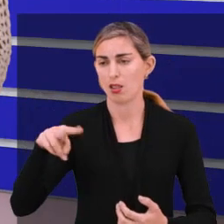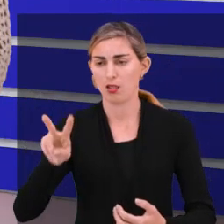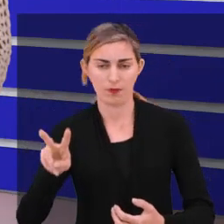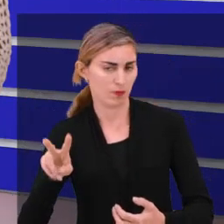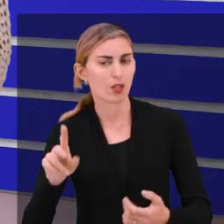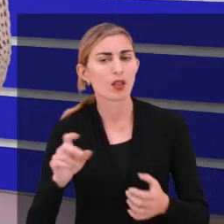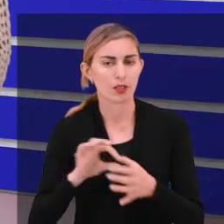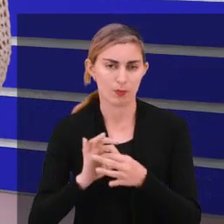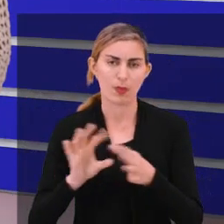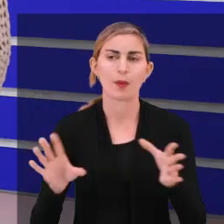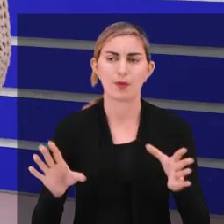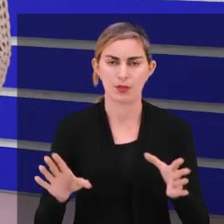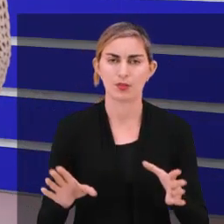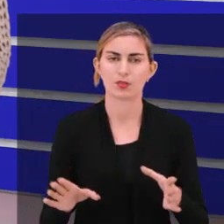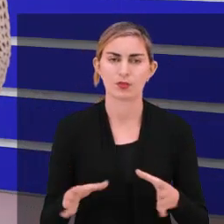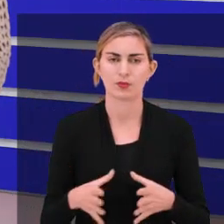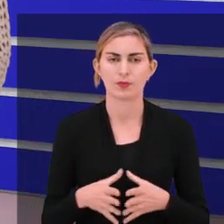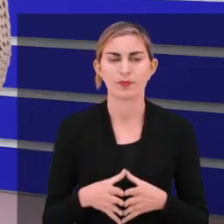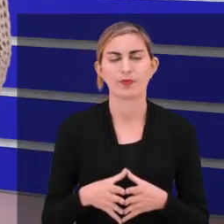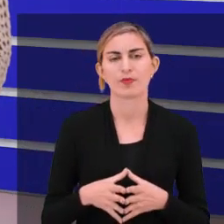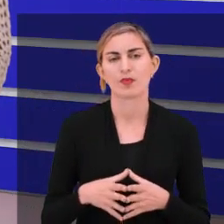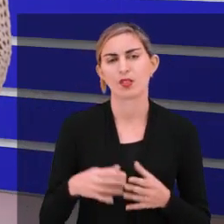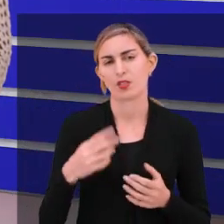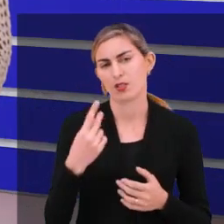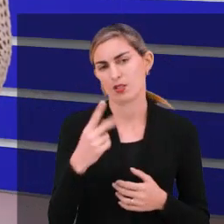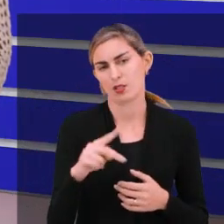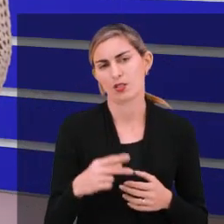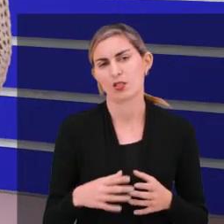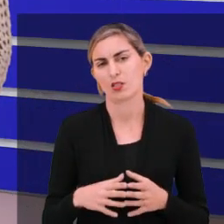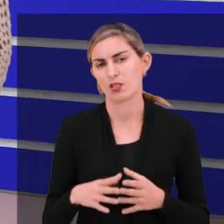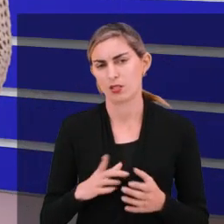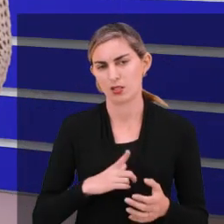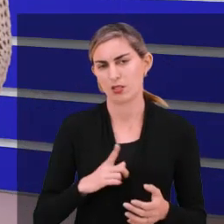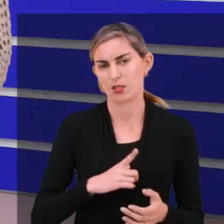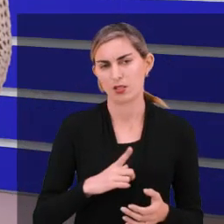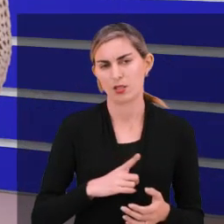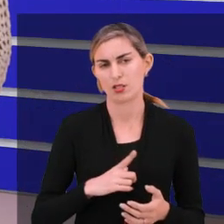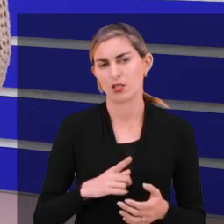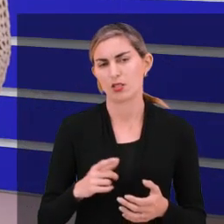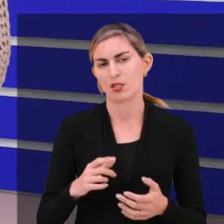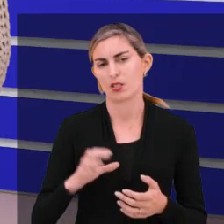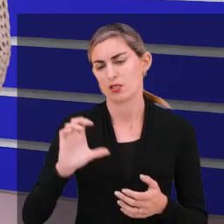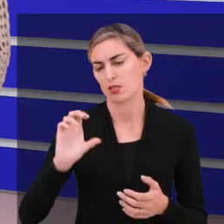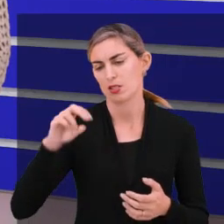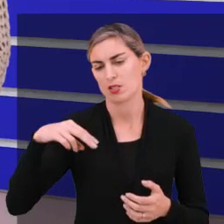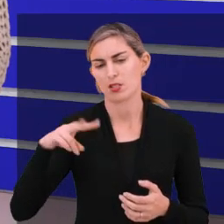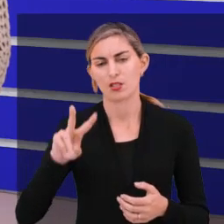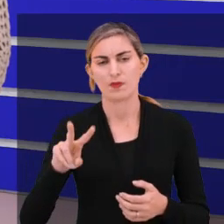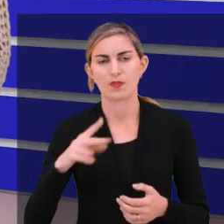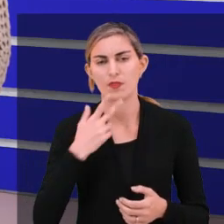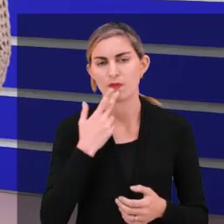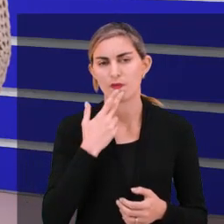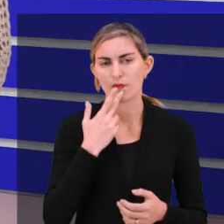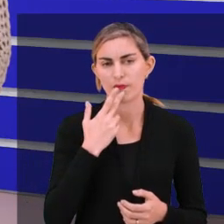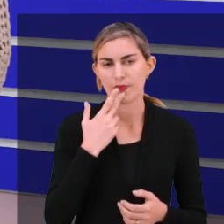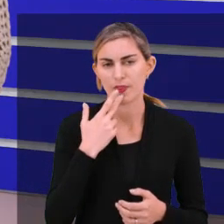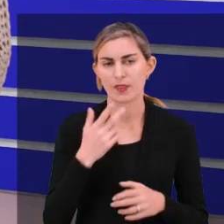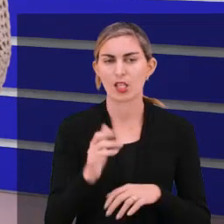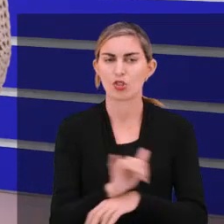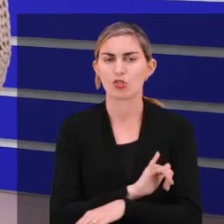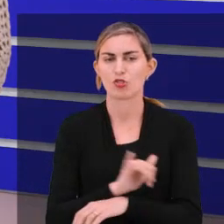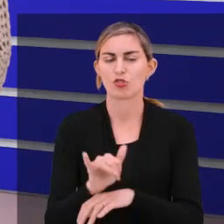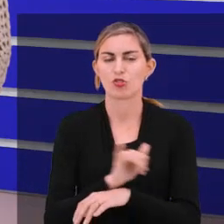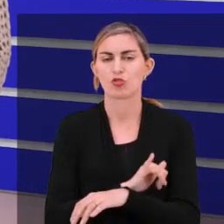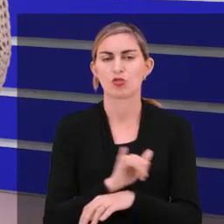ela permite isso, né? Tem linhas que diz que a CNV